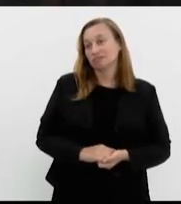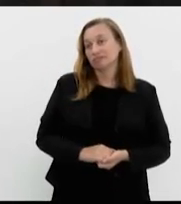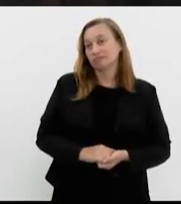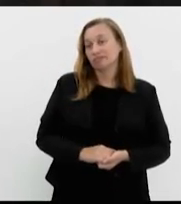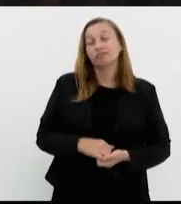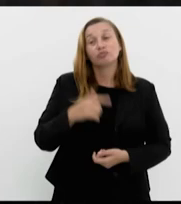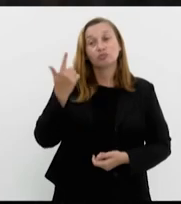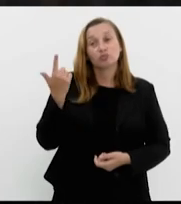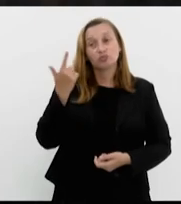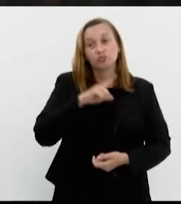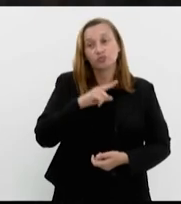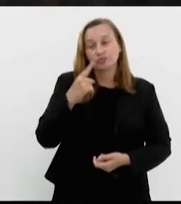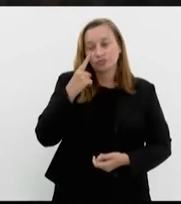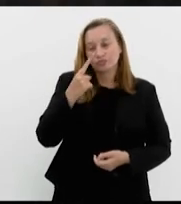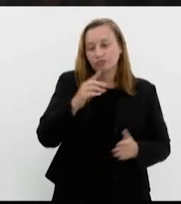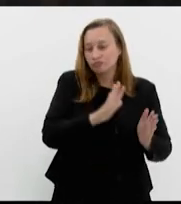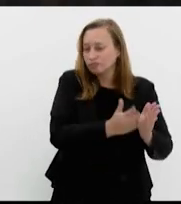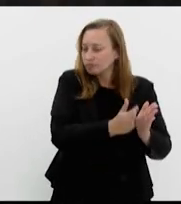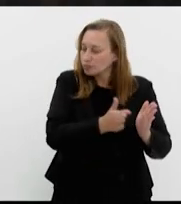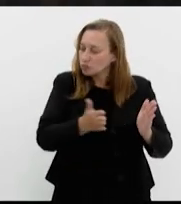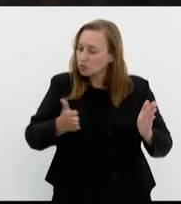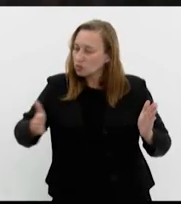consegui ver esse processo